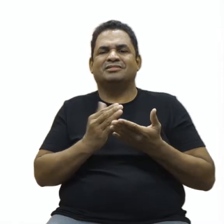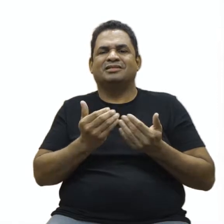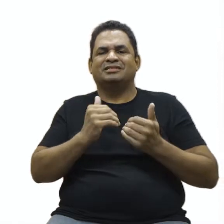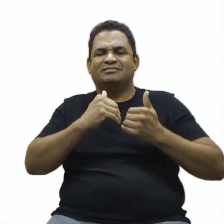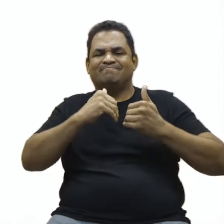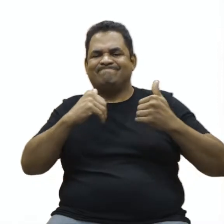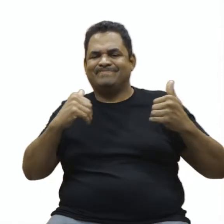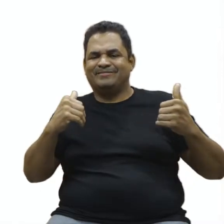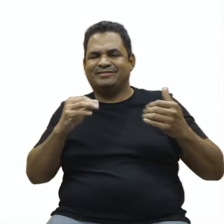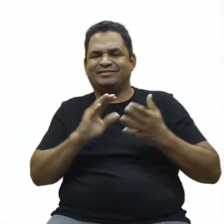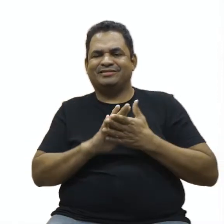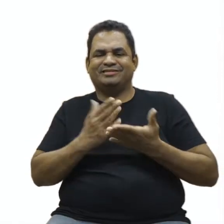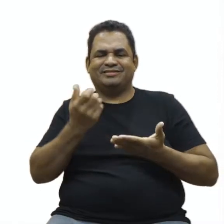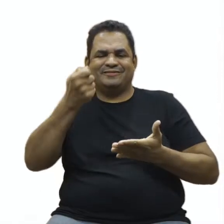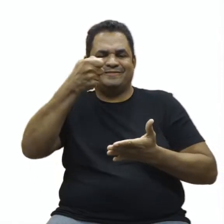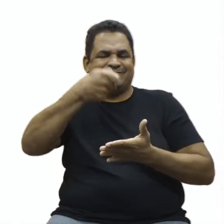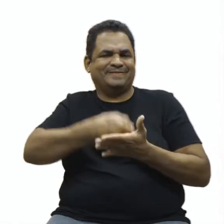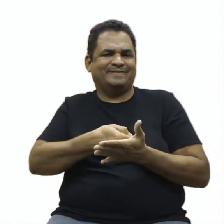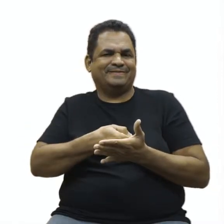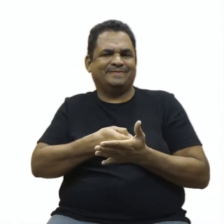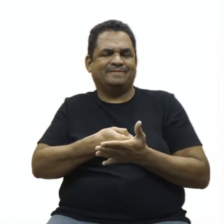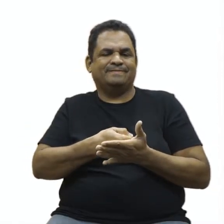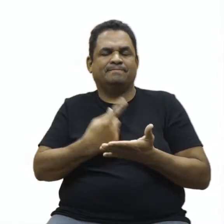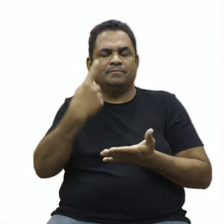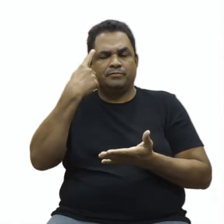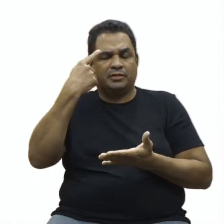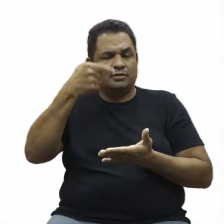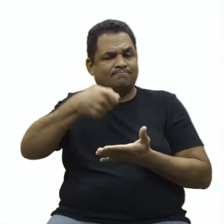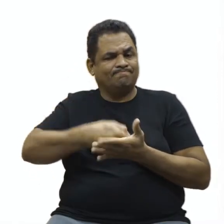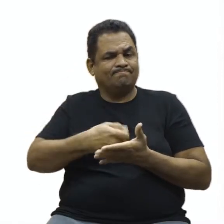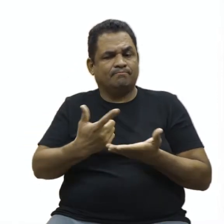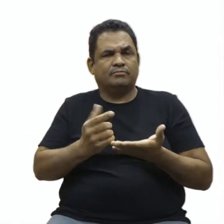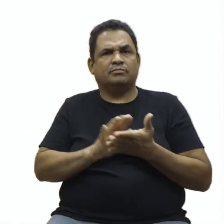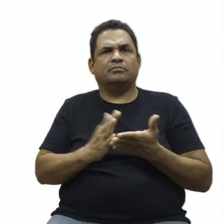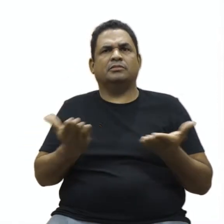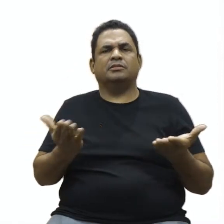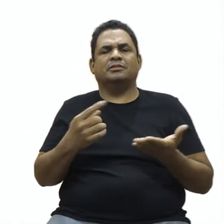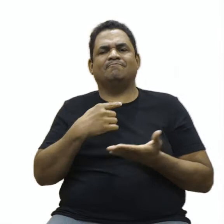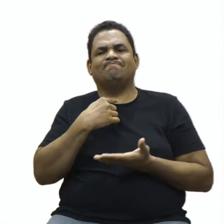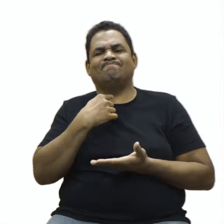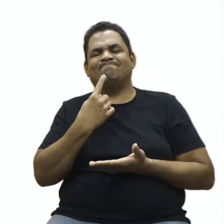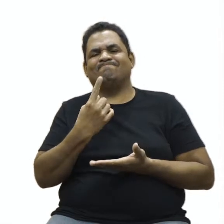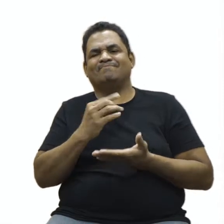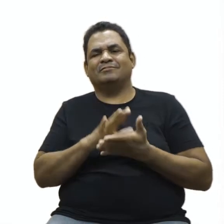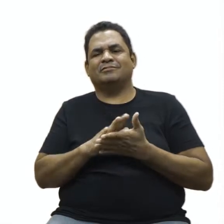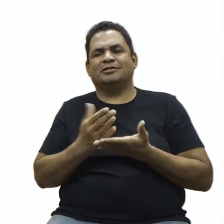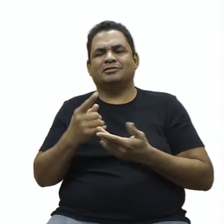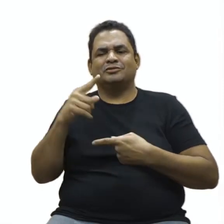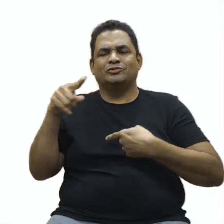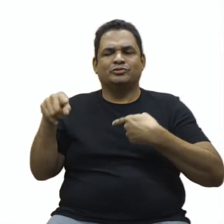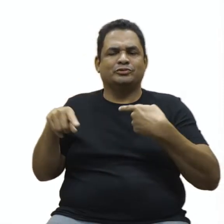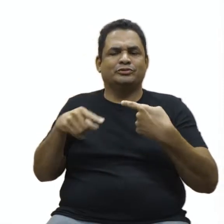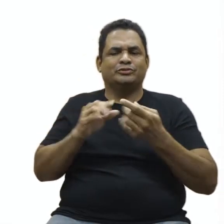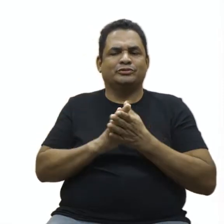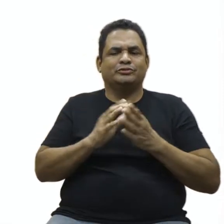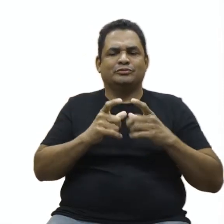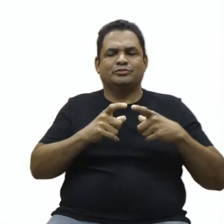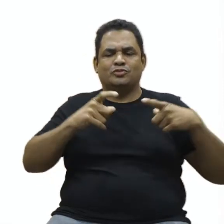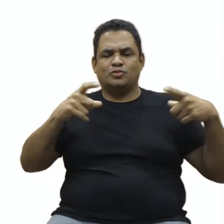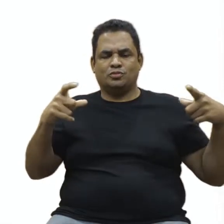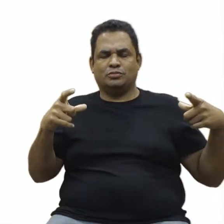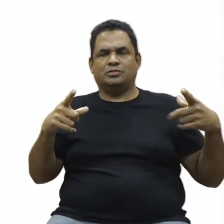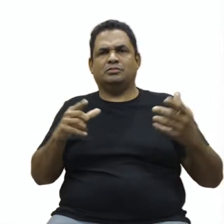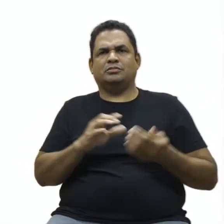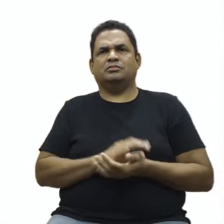de decisões. Então, nesse caso, ela se mostrou um pouco incapaz de garantir esses interesses da maioria. Então, qual foi o meio